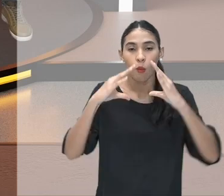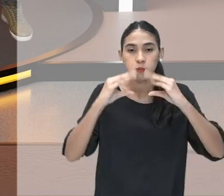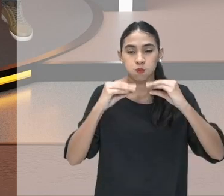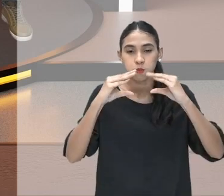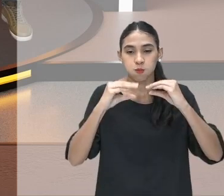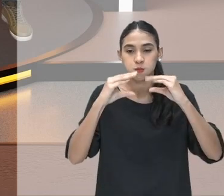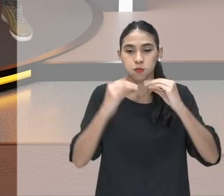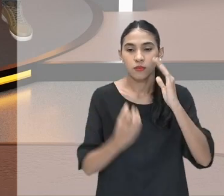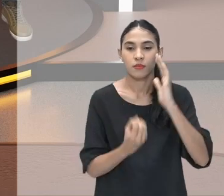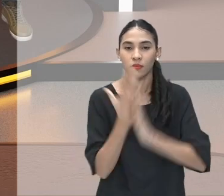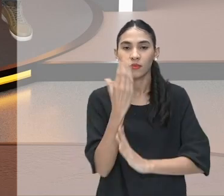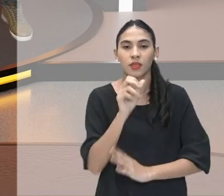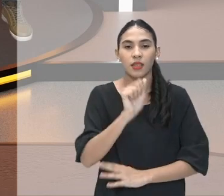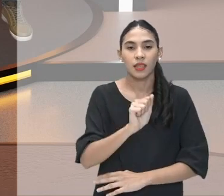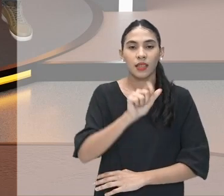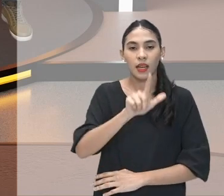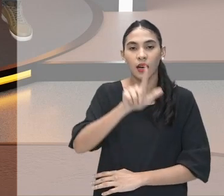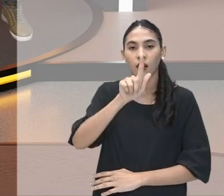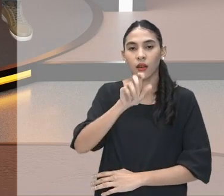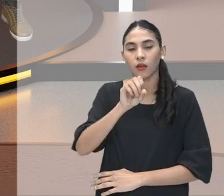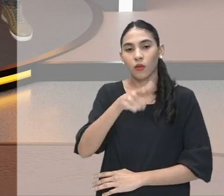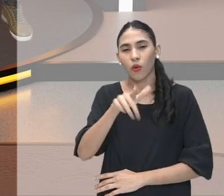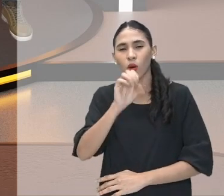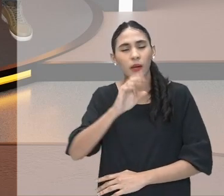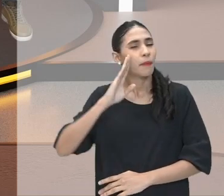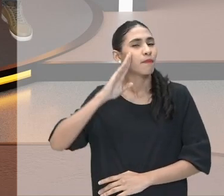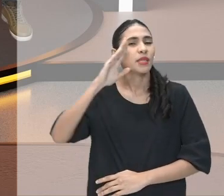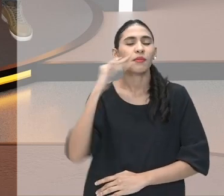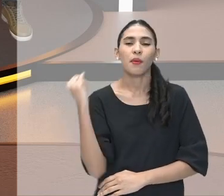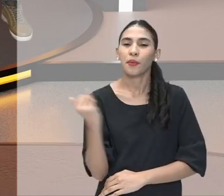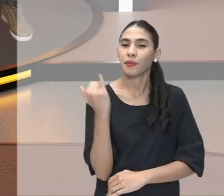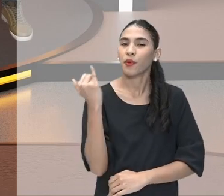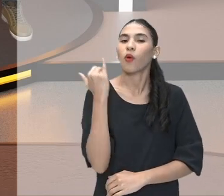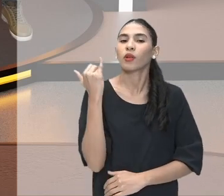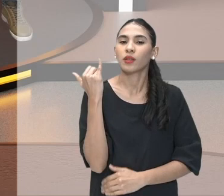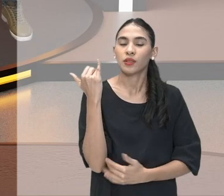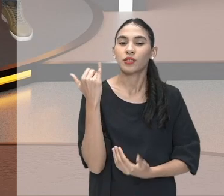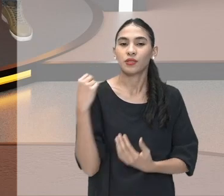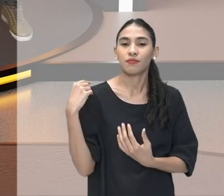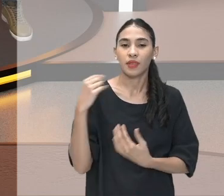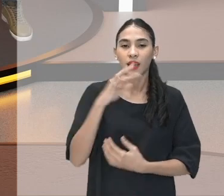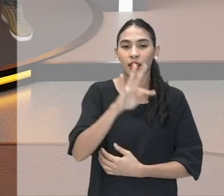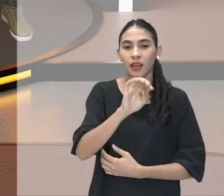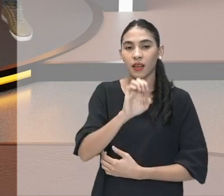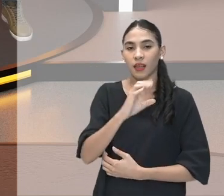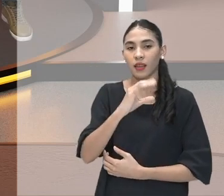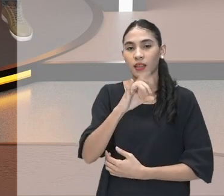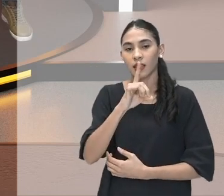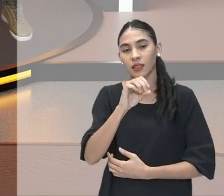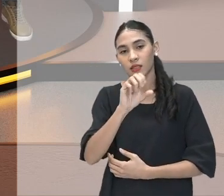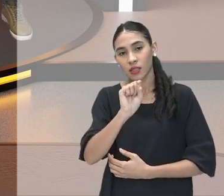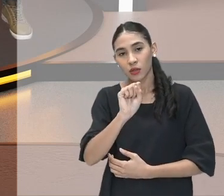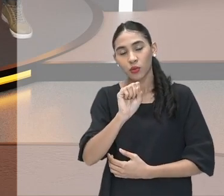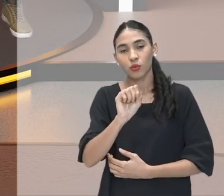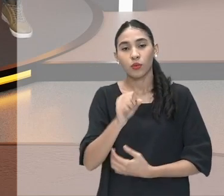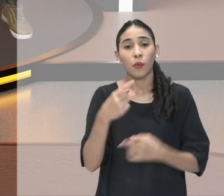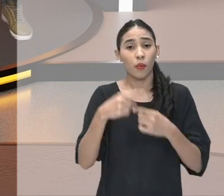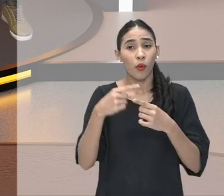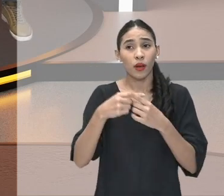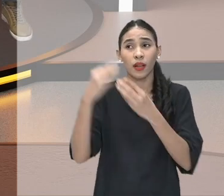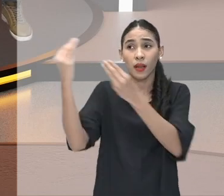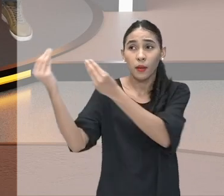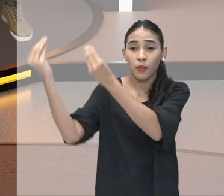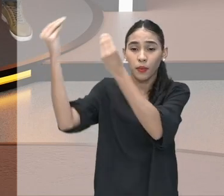que é fundamental no processo da produção de tecidos, porque só o tecido vindo aí